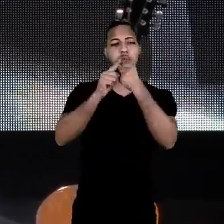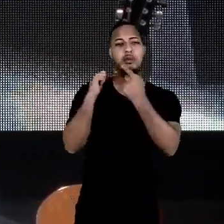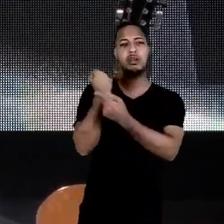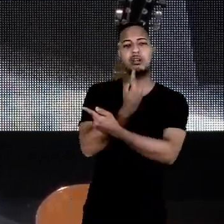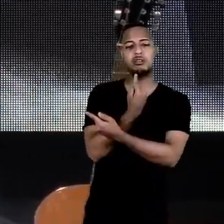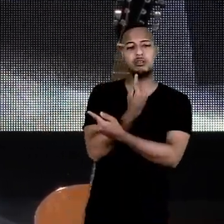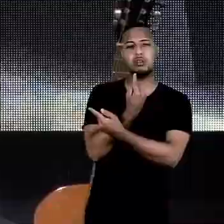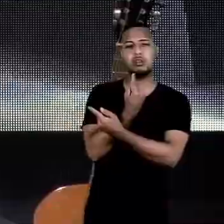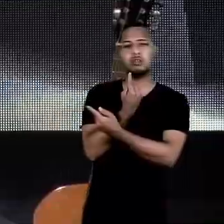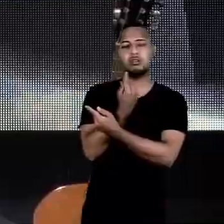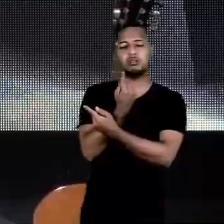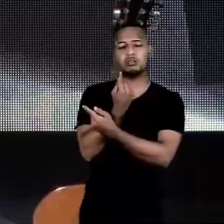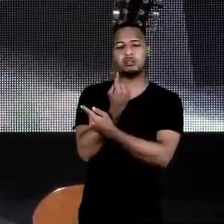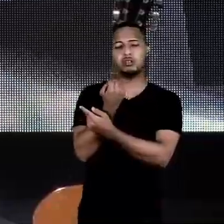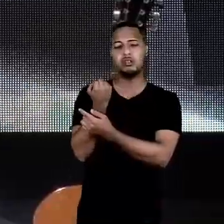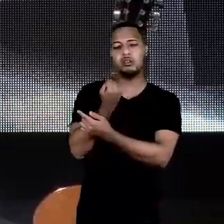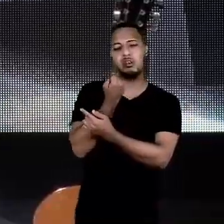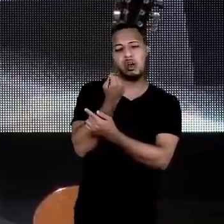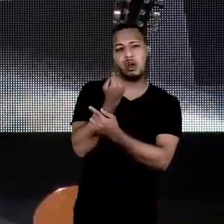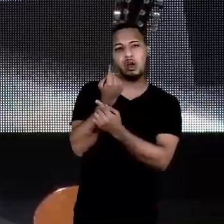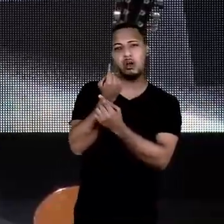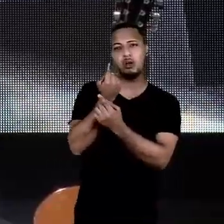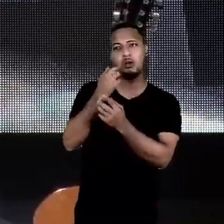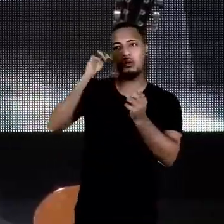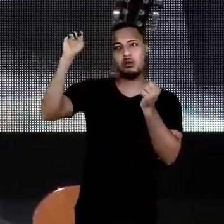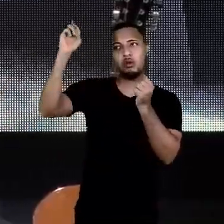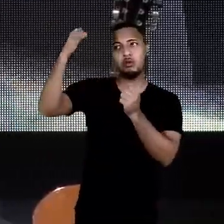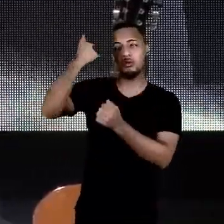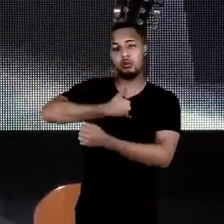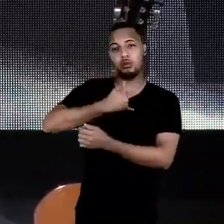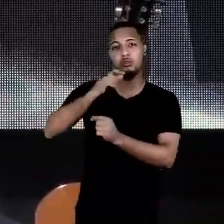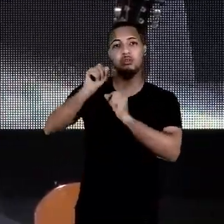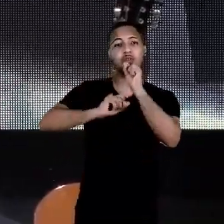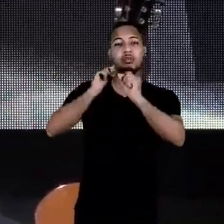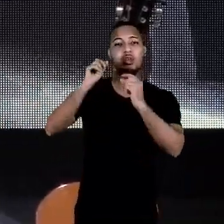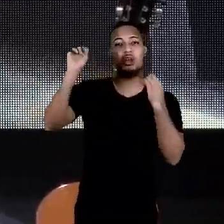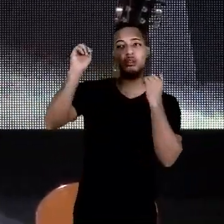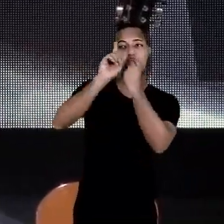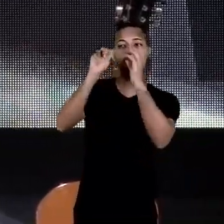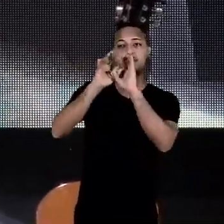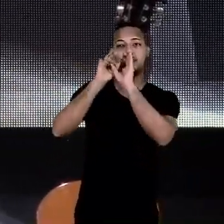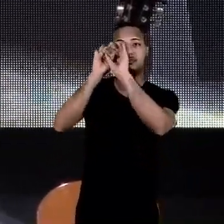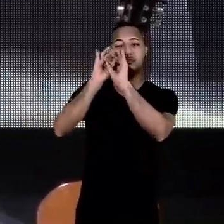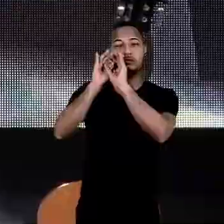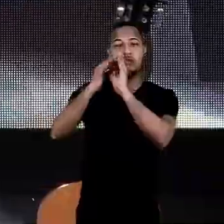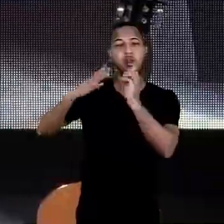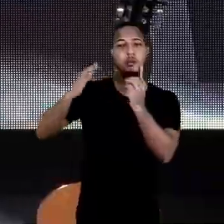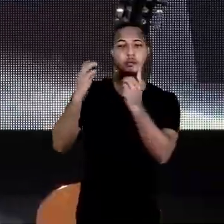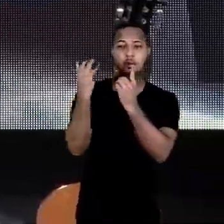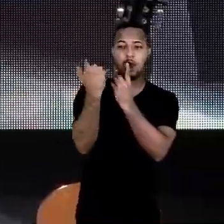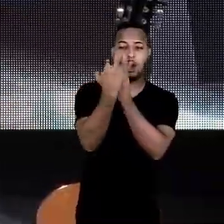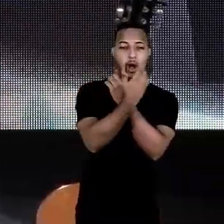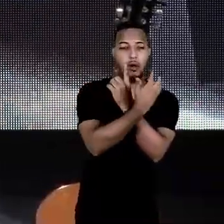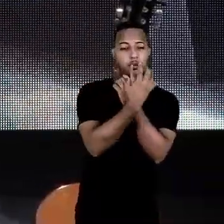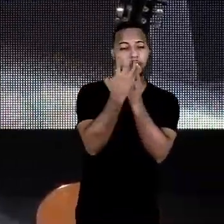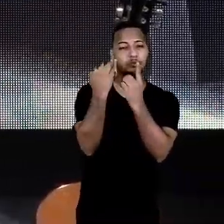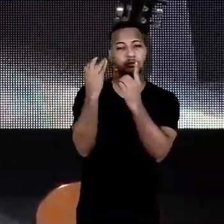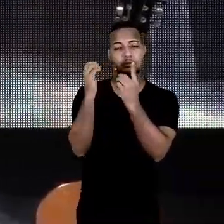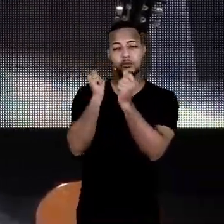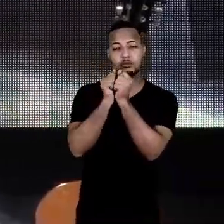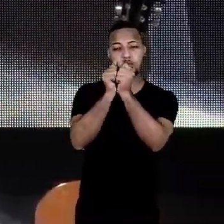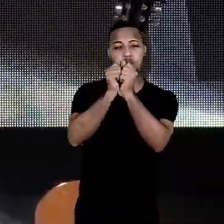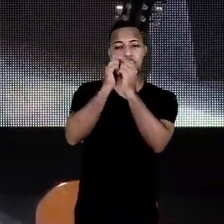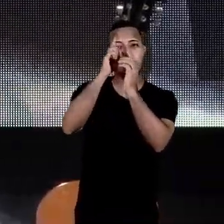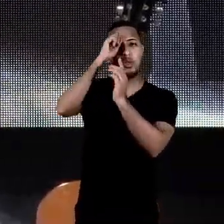o templo de Deus vivente, como Deus disse: neles habitarei e entre eles andarei, e eu serei o seu